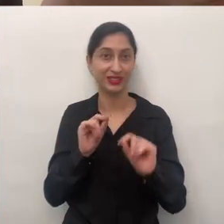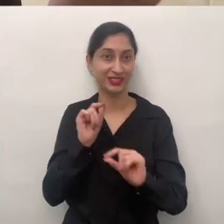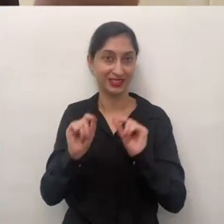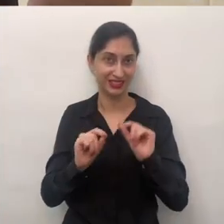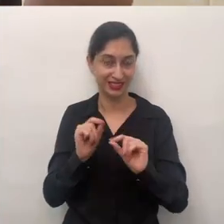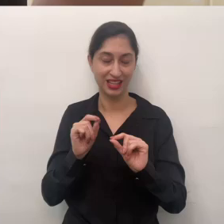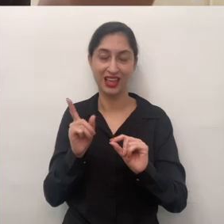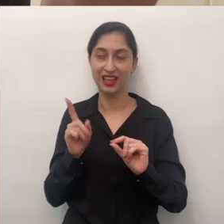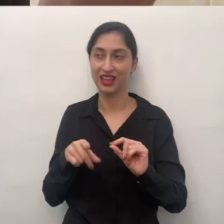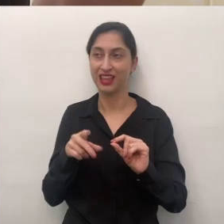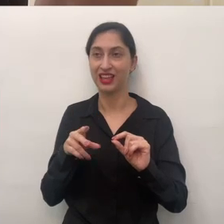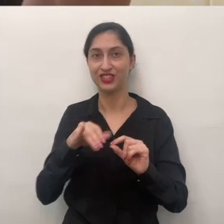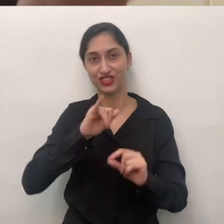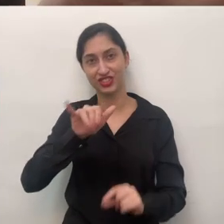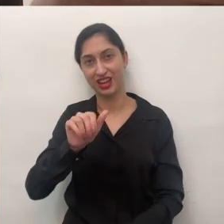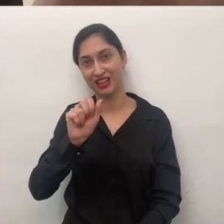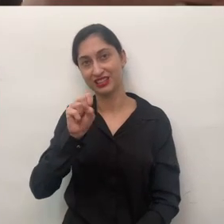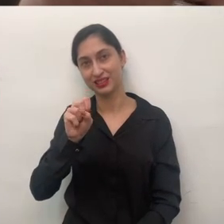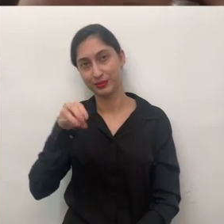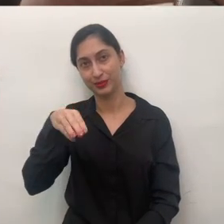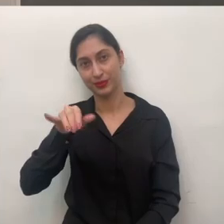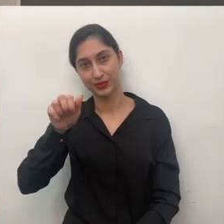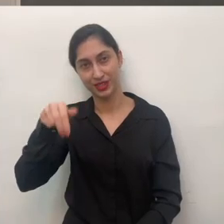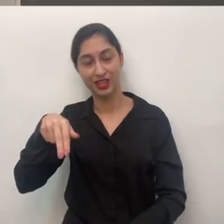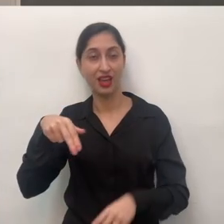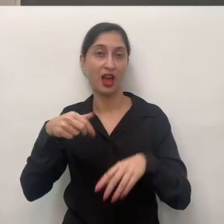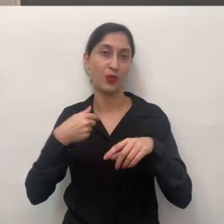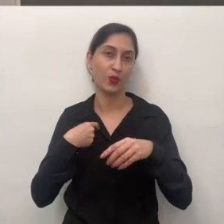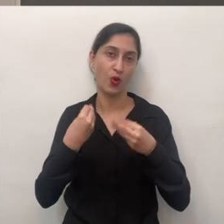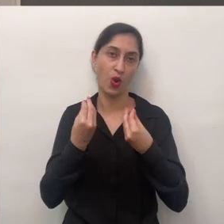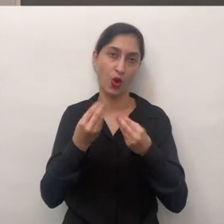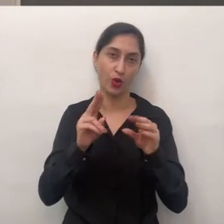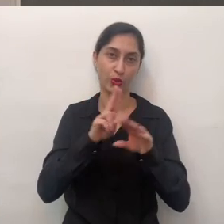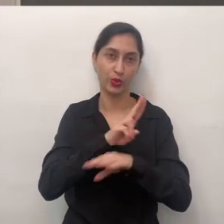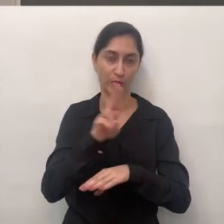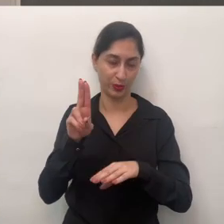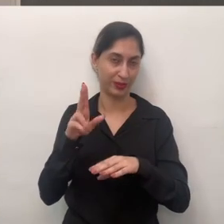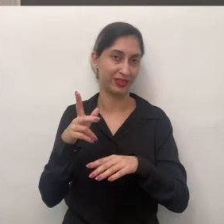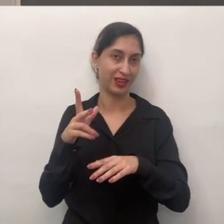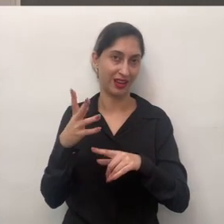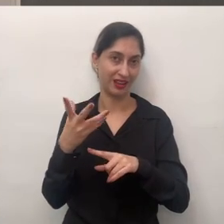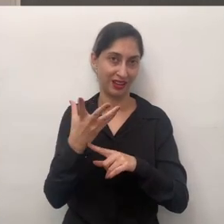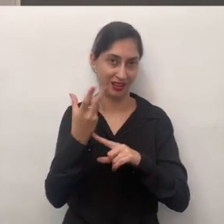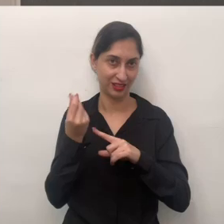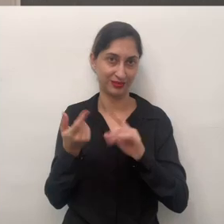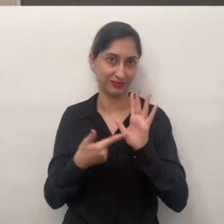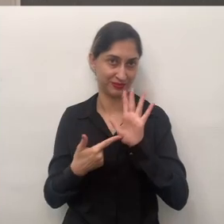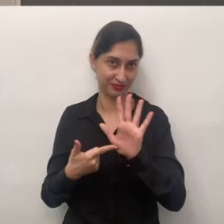virou, inclusive, o título do trabalho, Jasmim do Cabo.